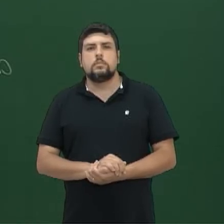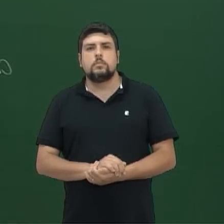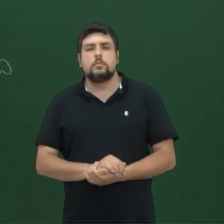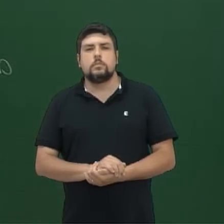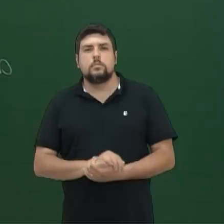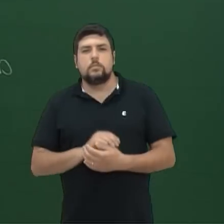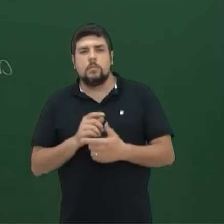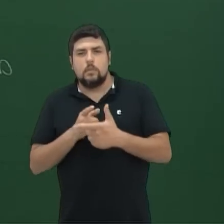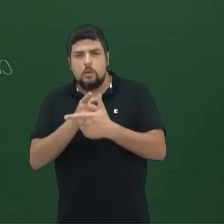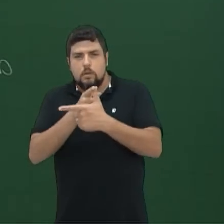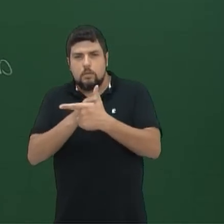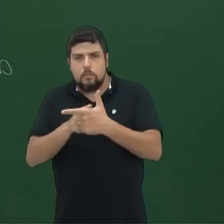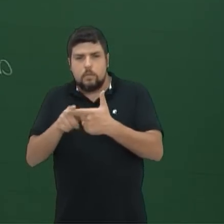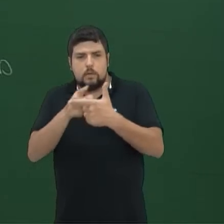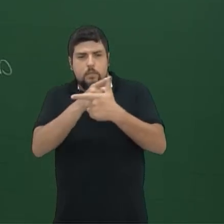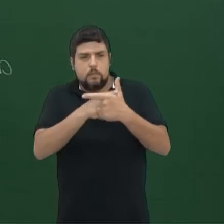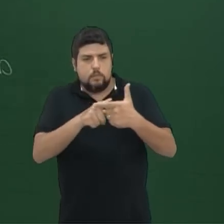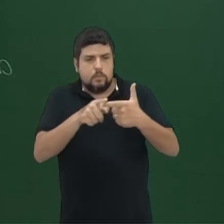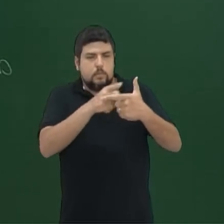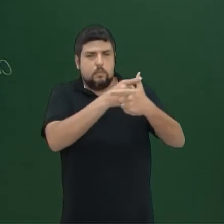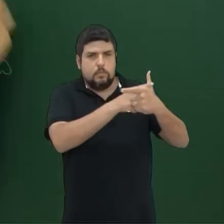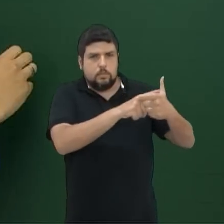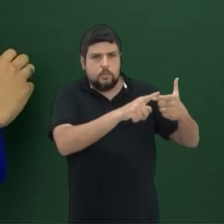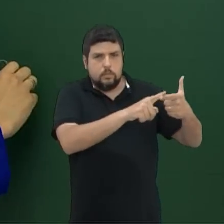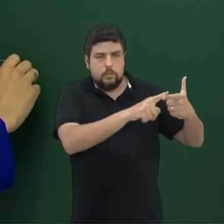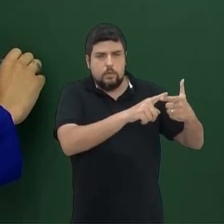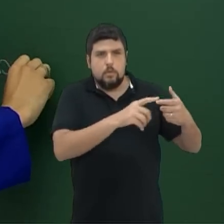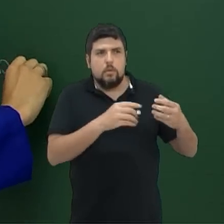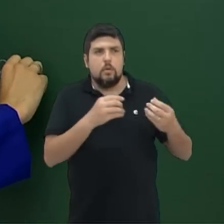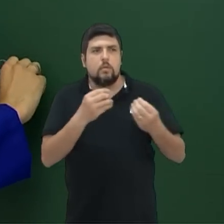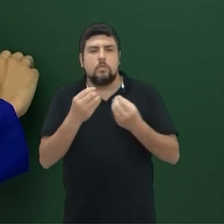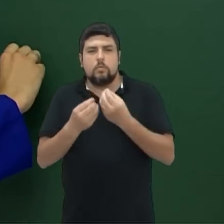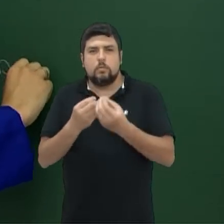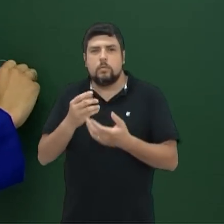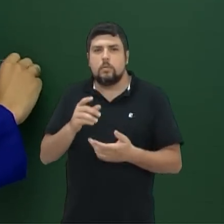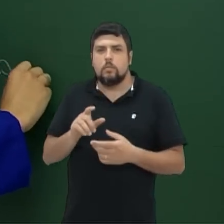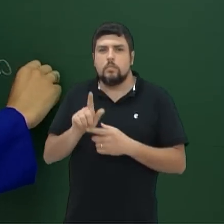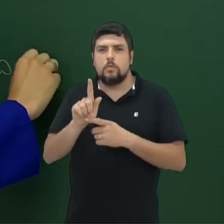3 divisões, a gente vai ter o valor de 5 gramas em quilogramas.